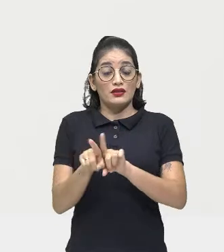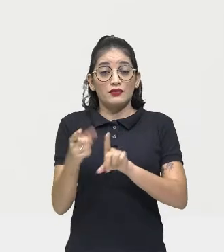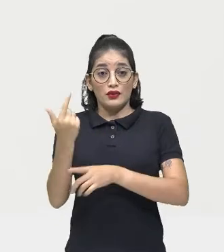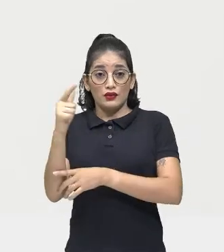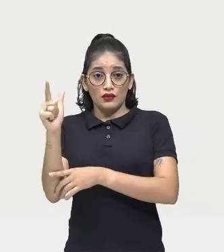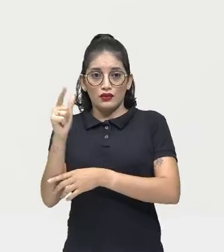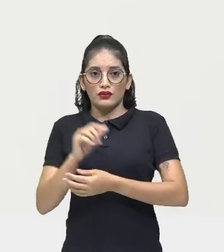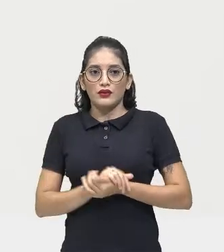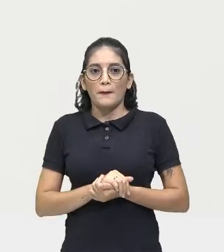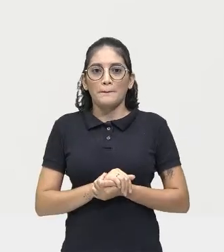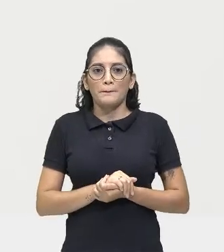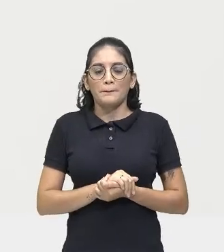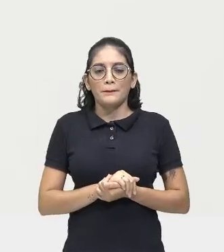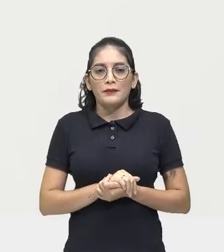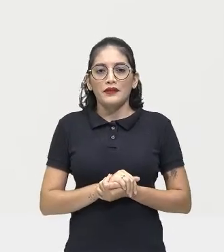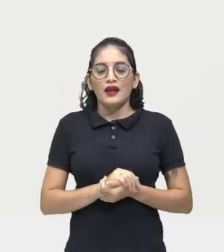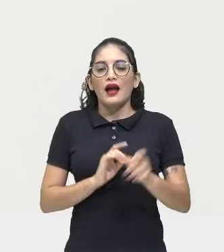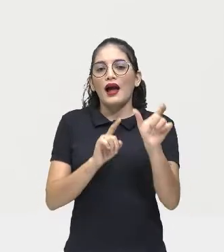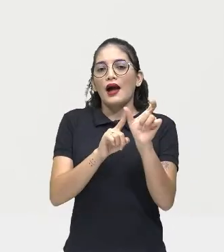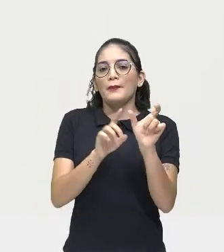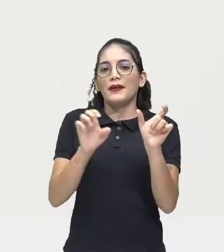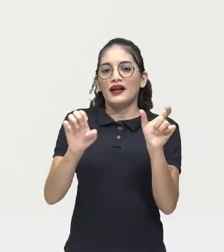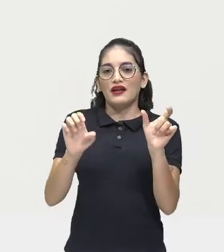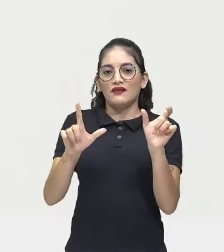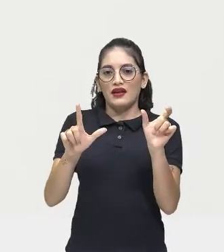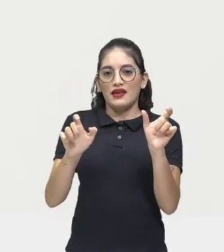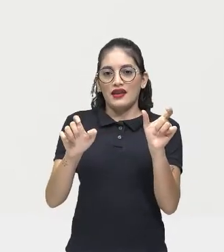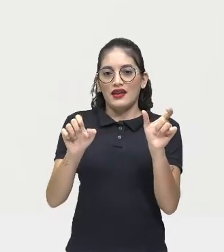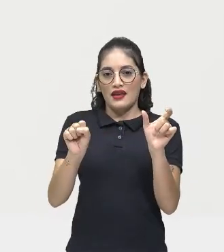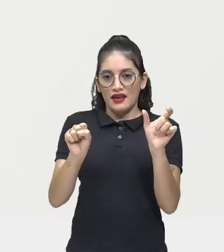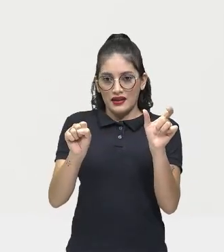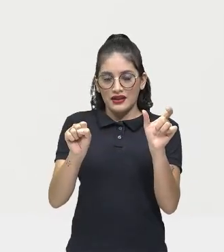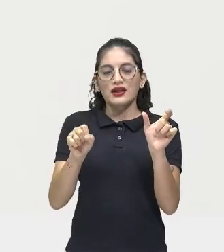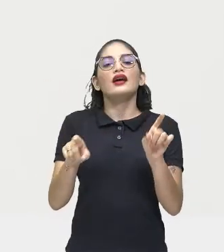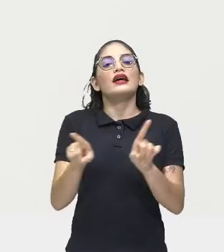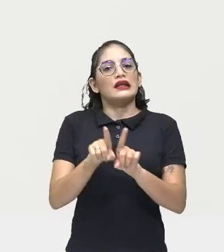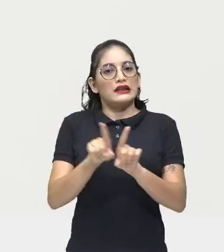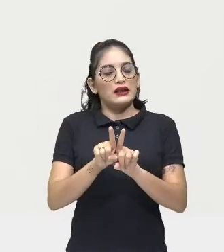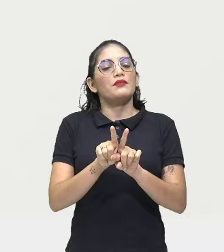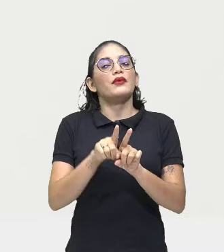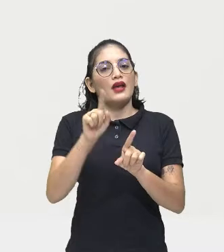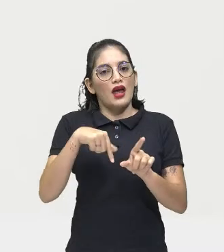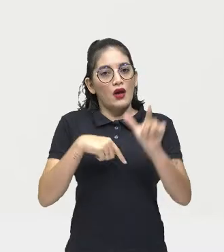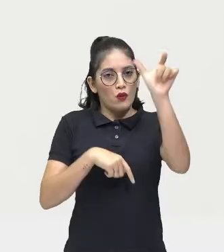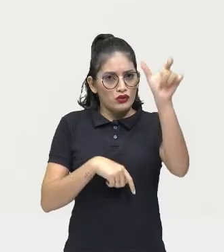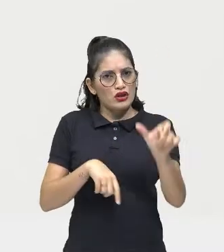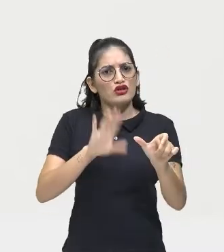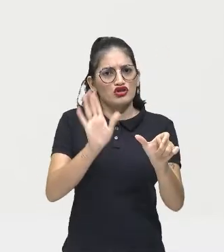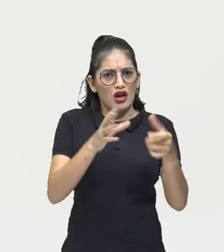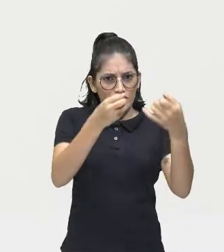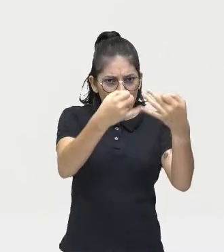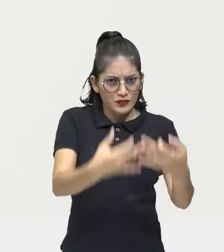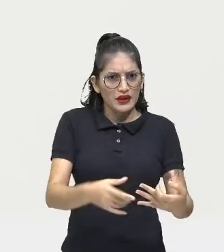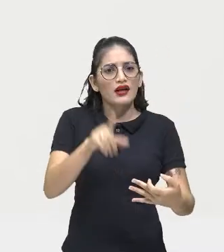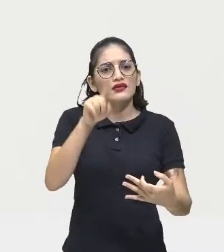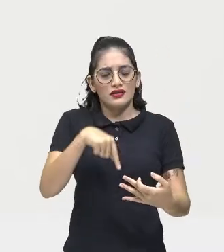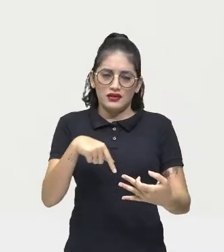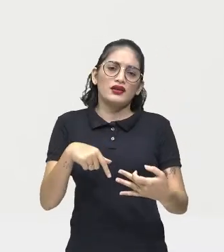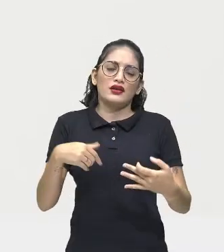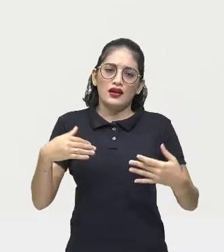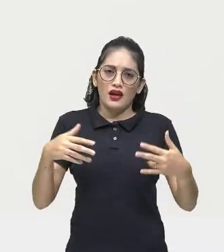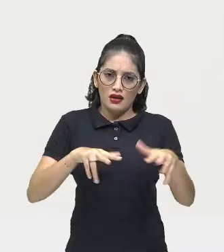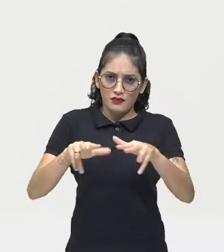destacado. Eles, observe que a palavra eles, esse pronome se refere também ao sujeito que já foi mencionado, os anfíbios. E